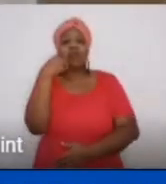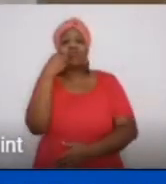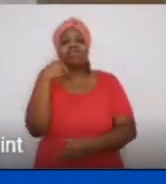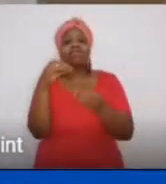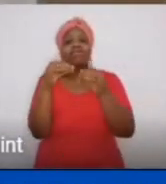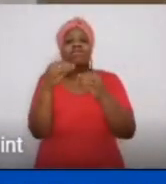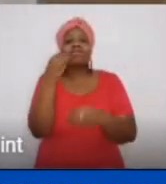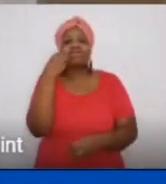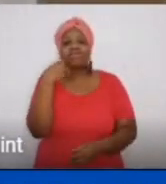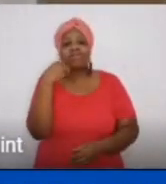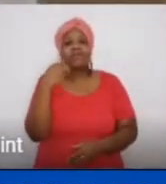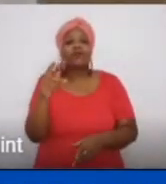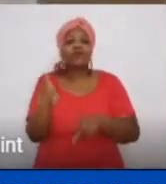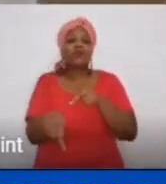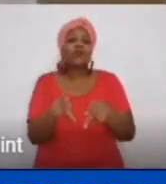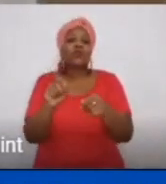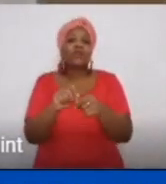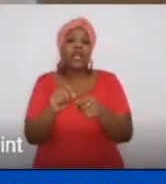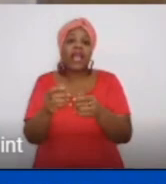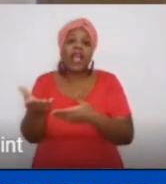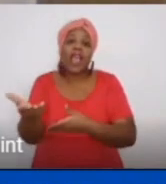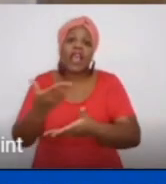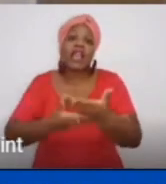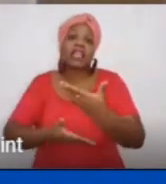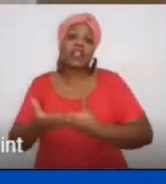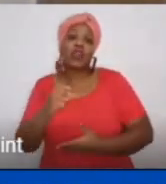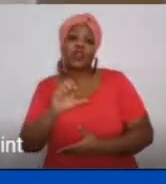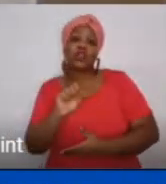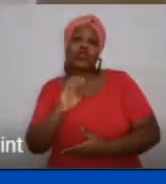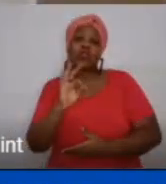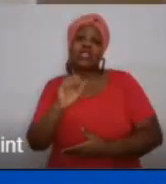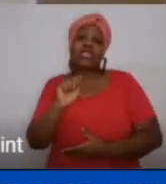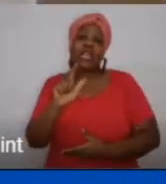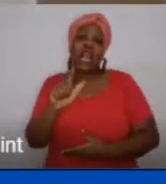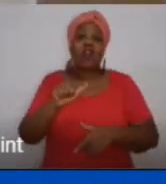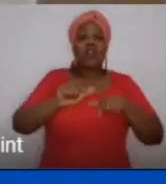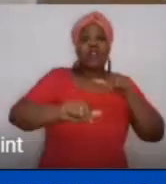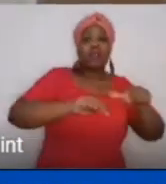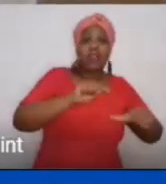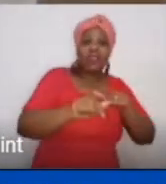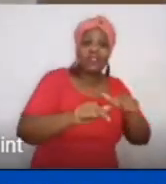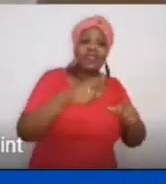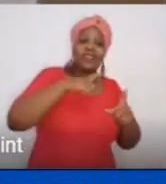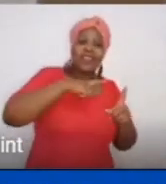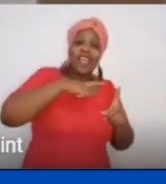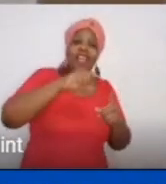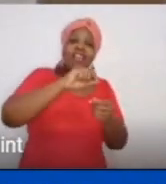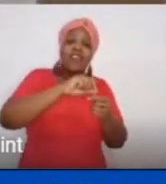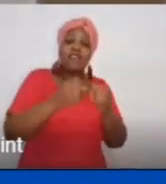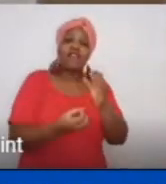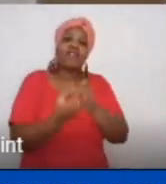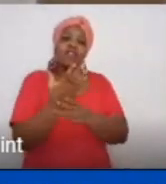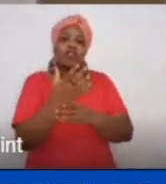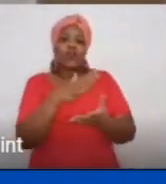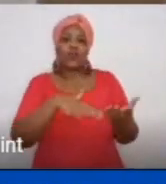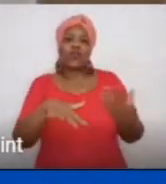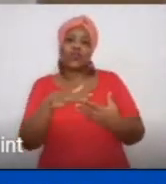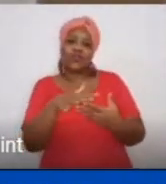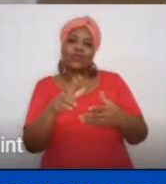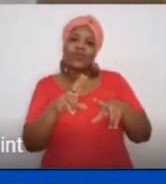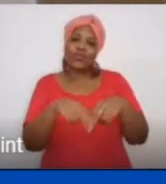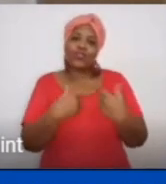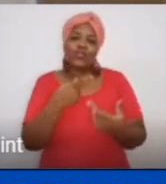vulnerabilizadas, né, pelas relações sociais e empregatícias que envolvem, né, essa produção.